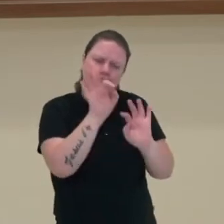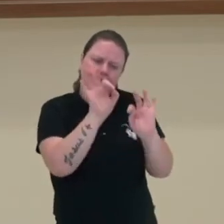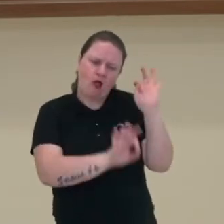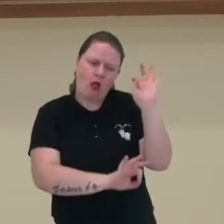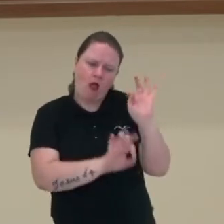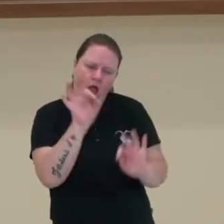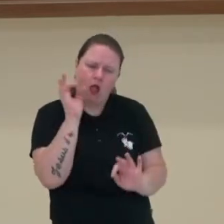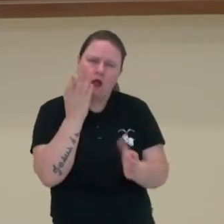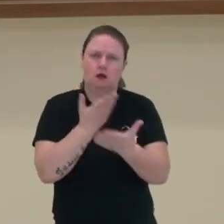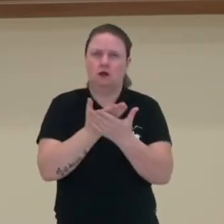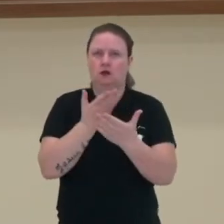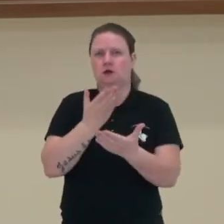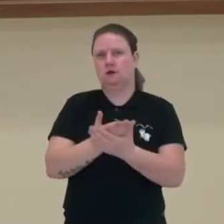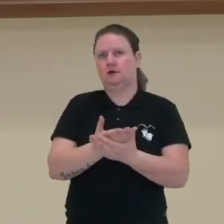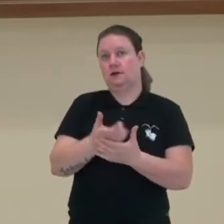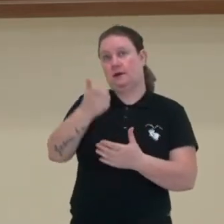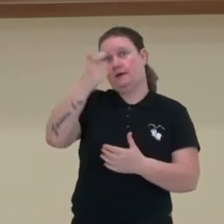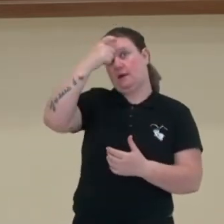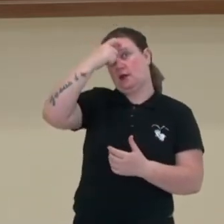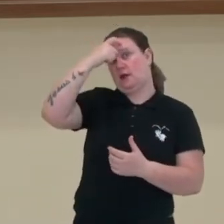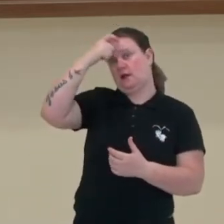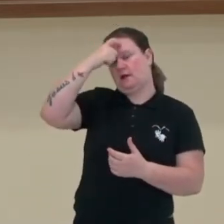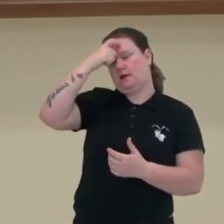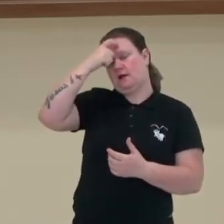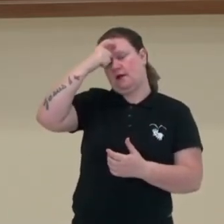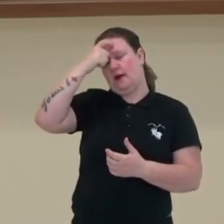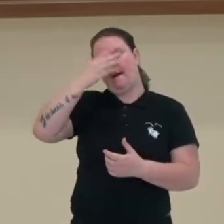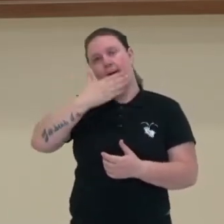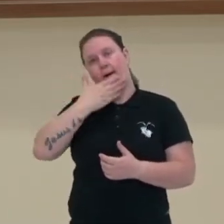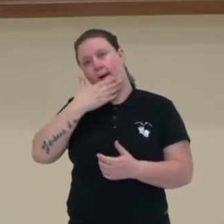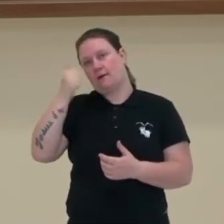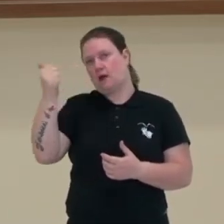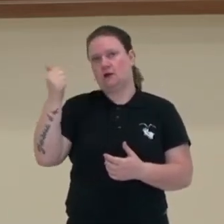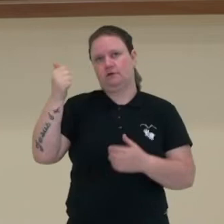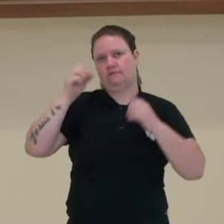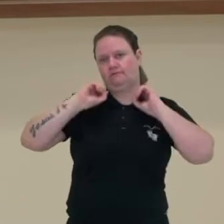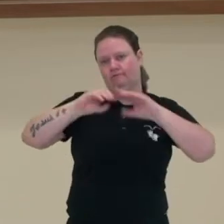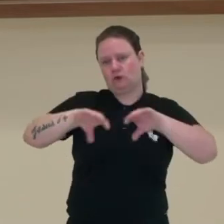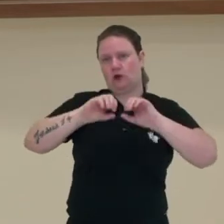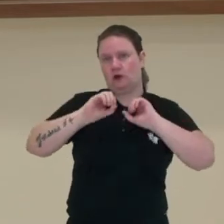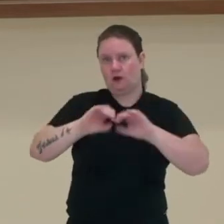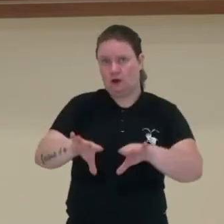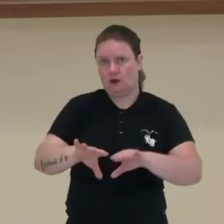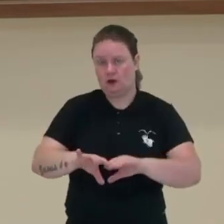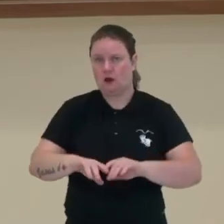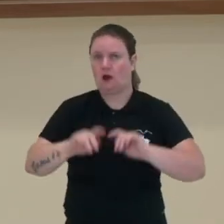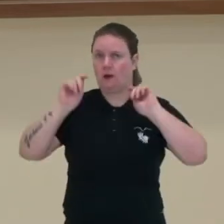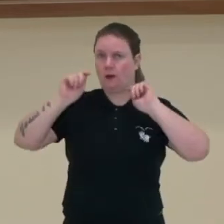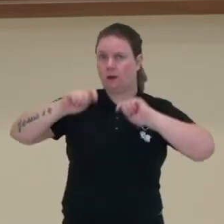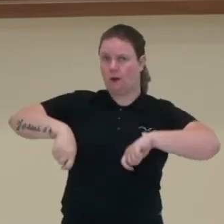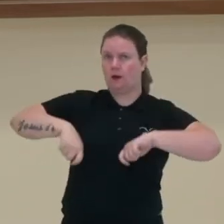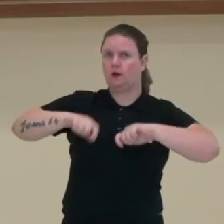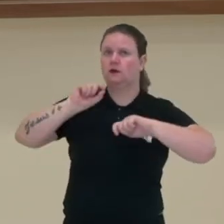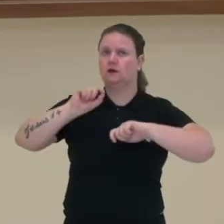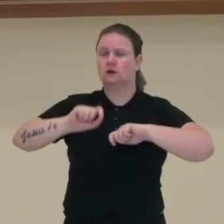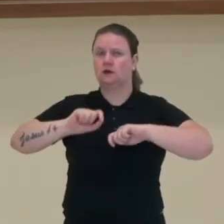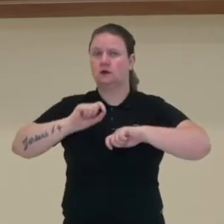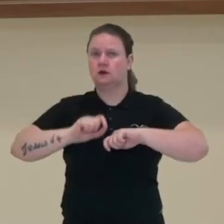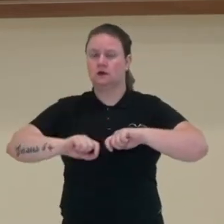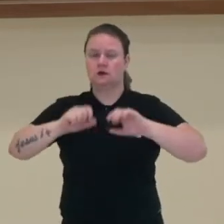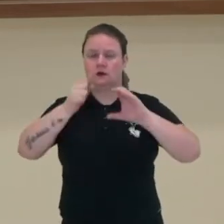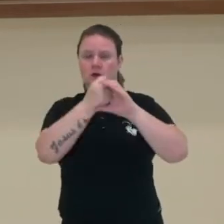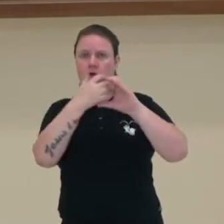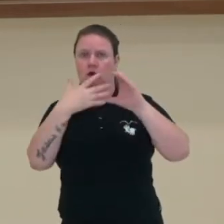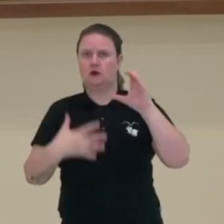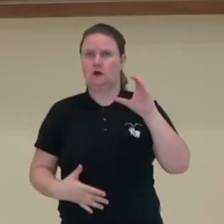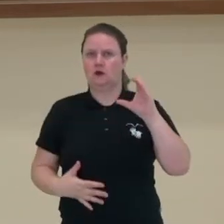que eu tenho que fazer para fazer o melhor que posso para dar aula para vocês, pode ser considerado como uma